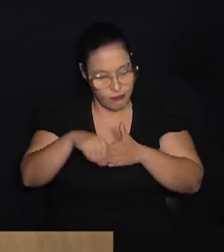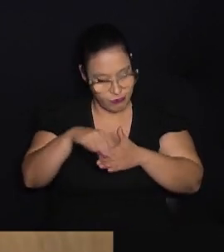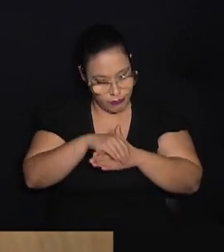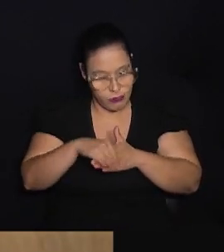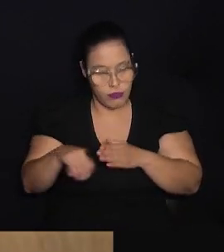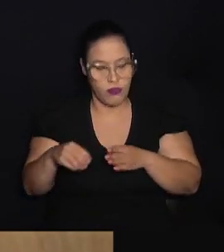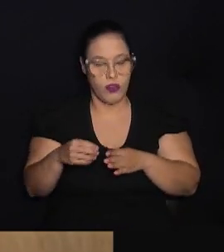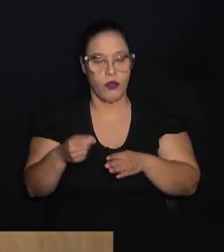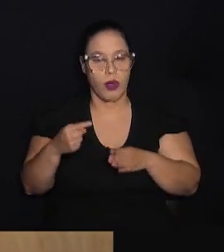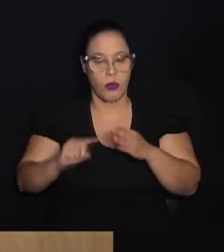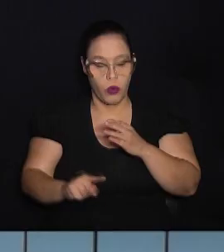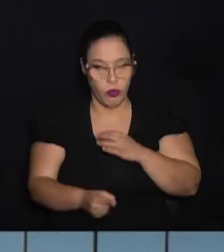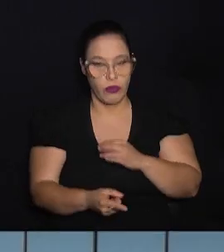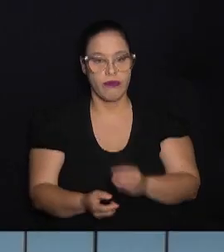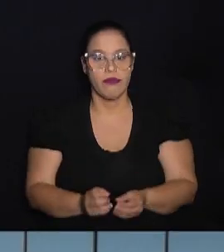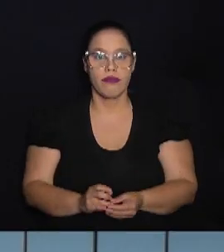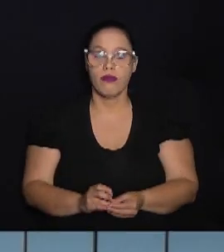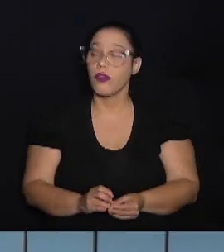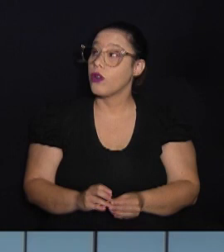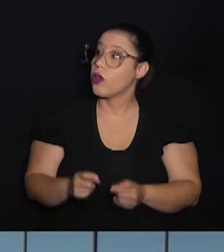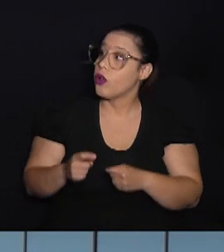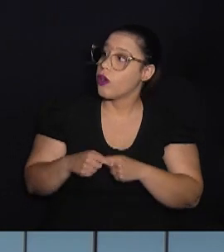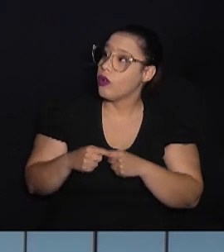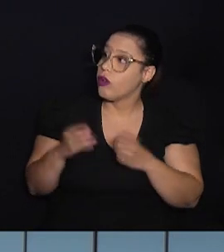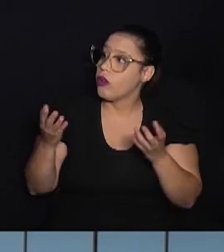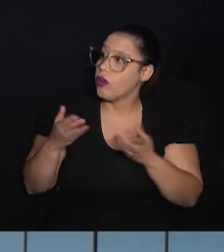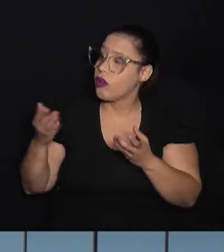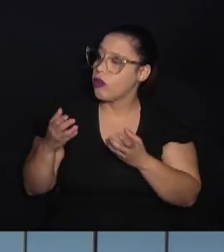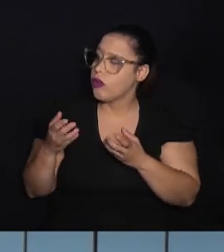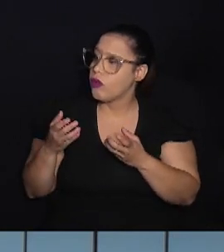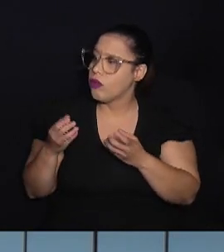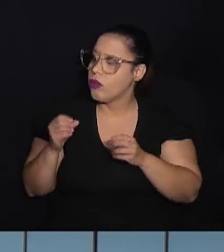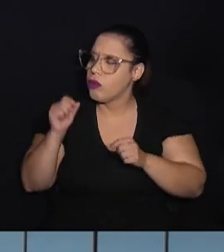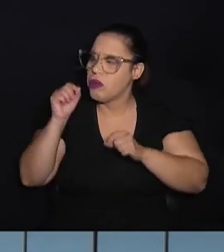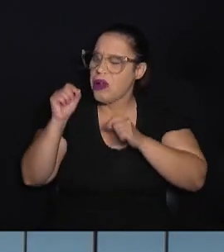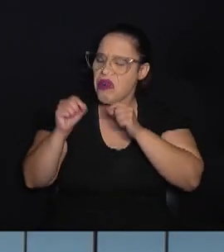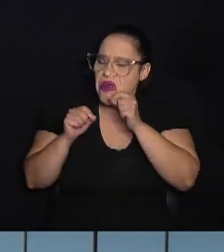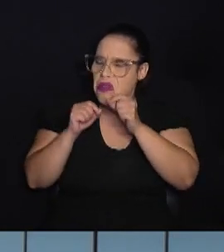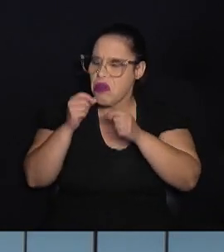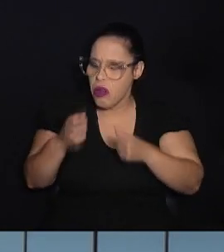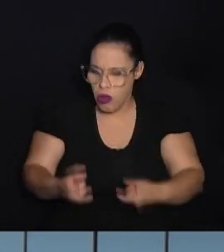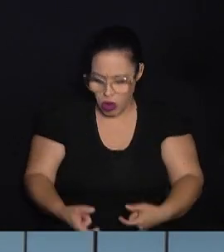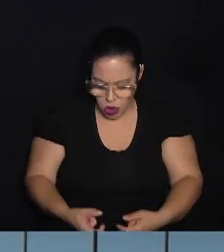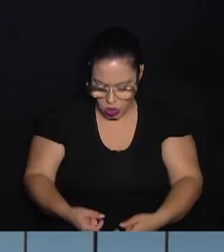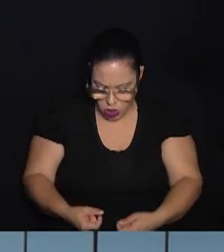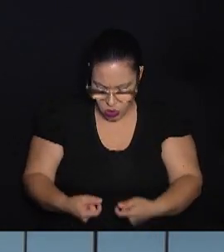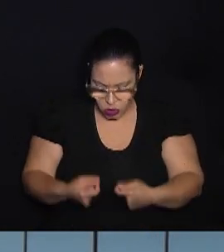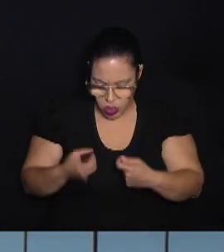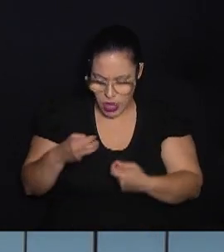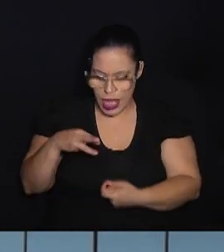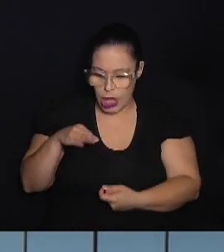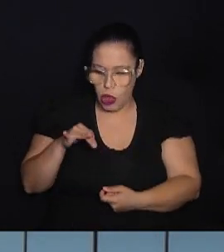mais profunda. Doutora, agora existem quantos tipos de câncer de endométrio?